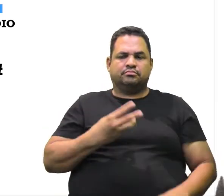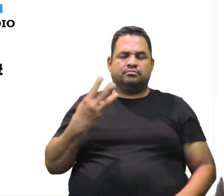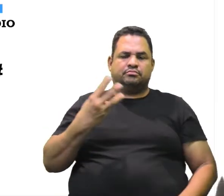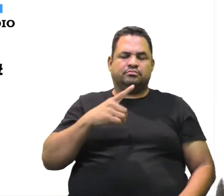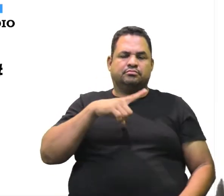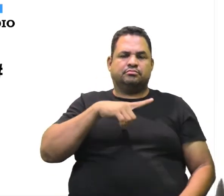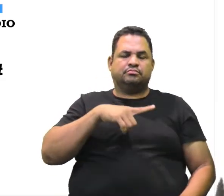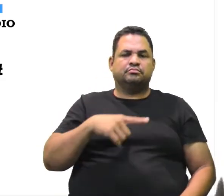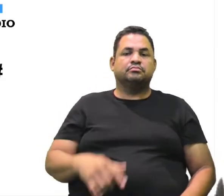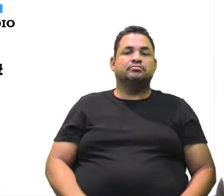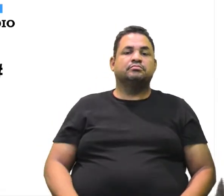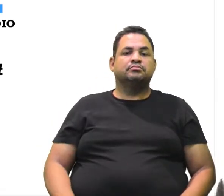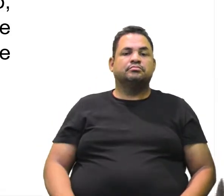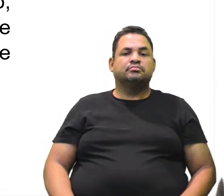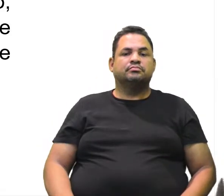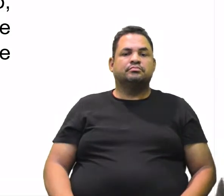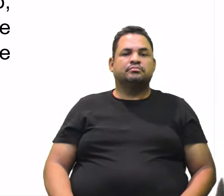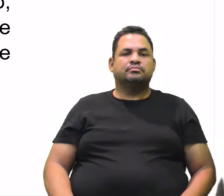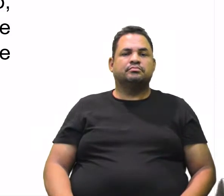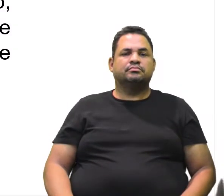nós temos que,